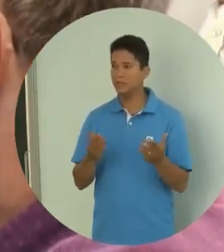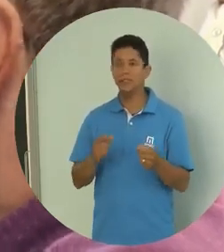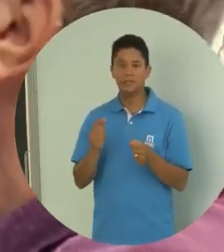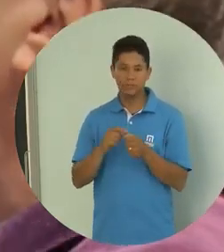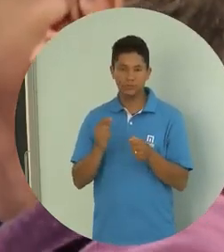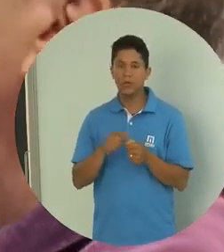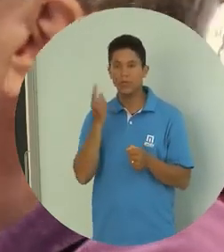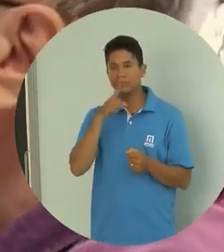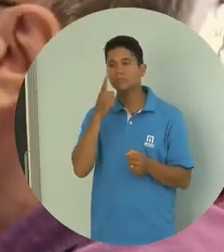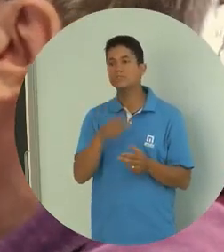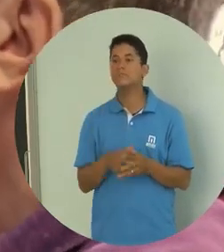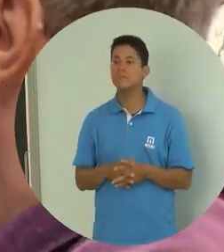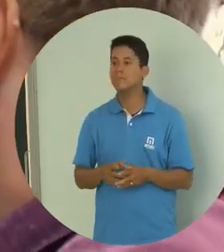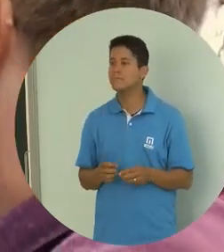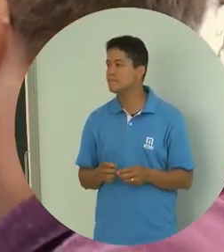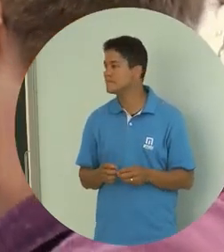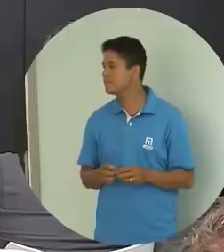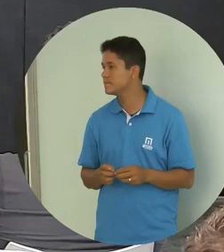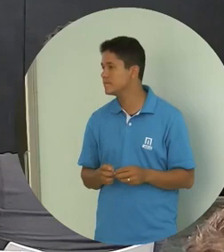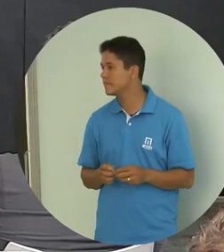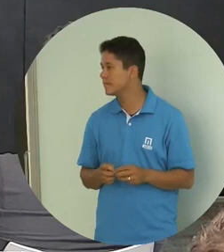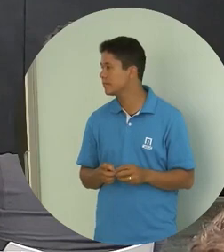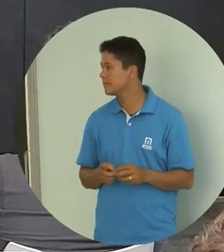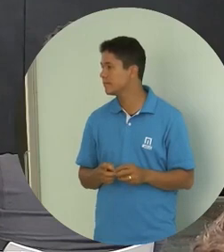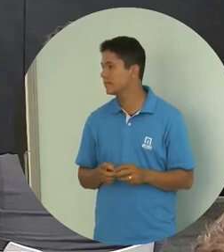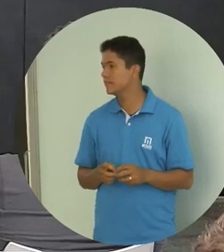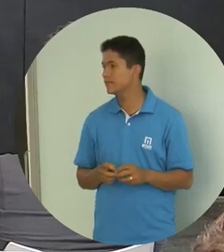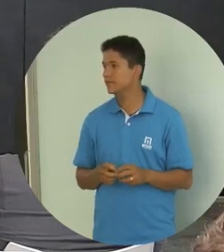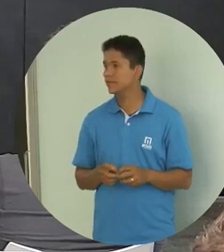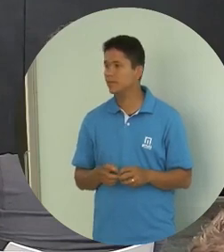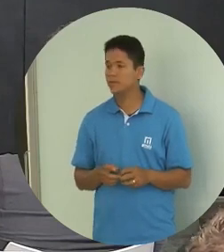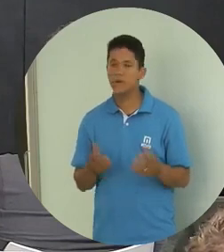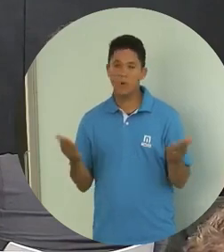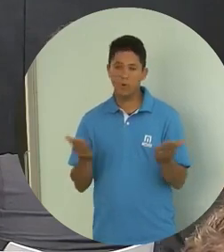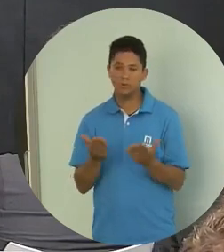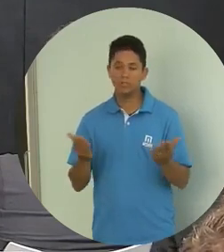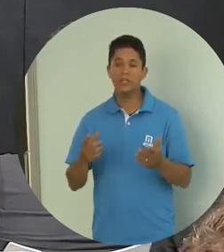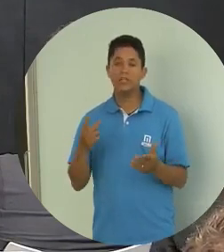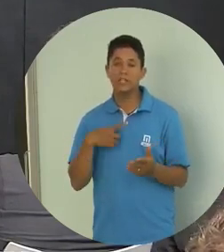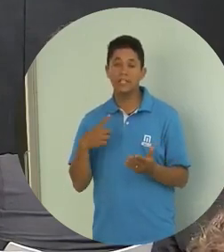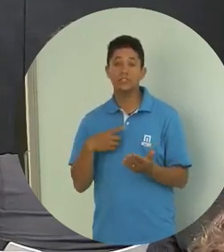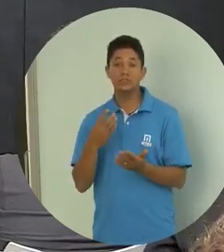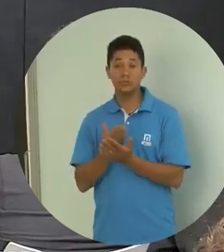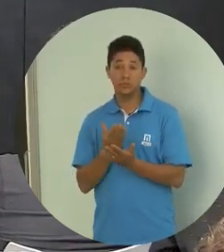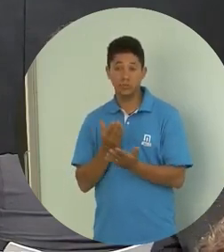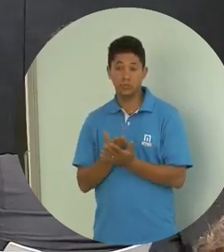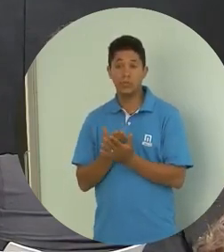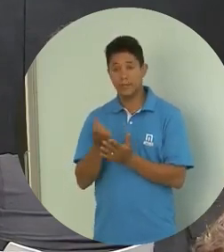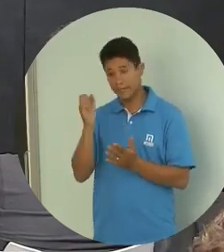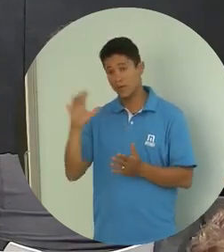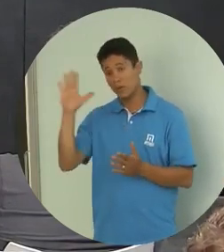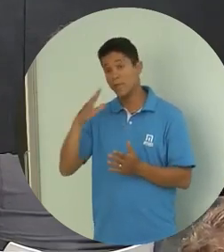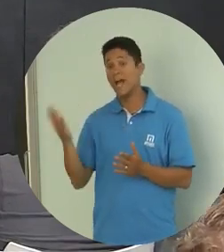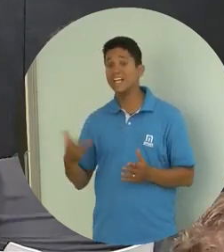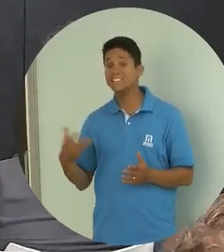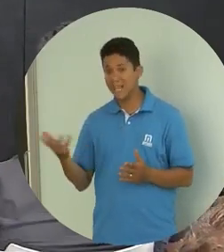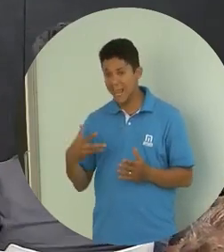naquela época. E hoje também já há estudos na Europa que acelera, né? O laboratório consegue acelerar